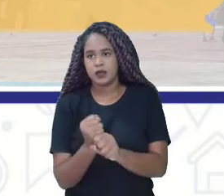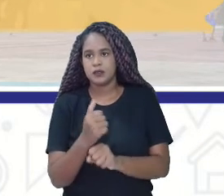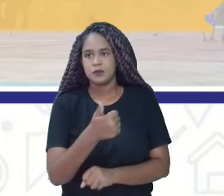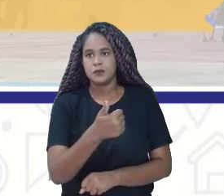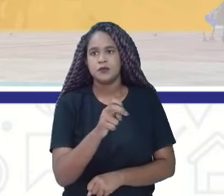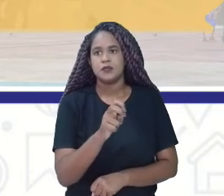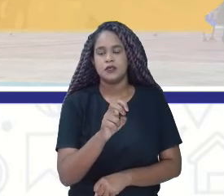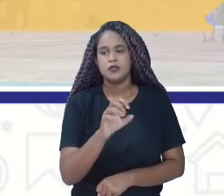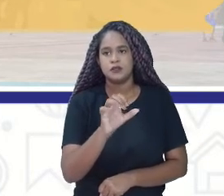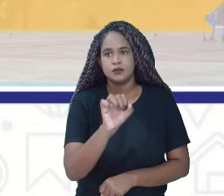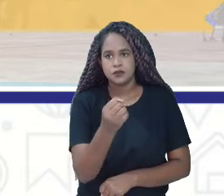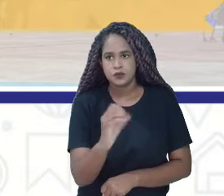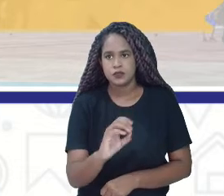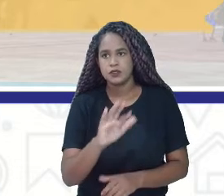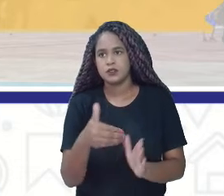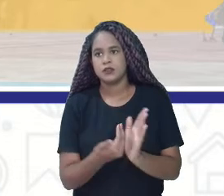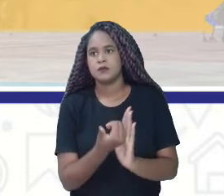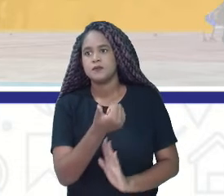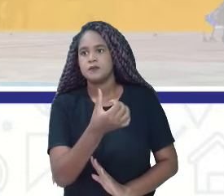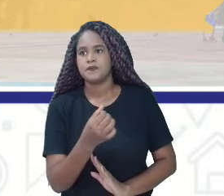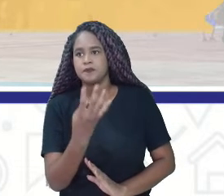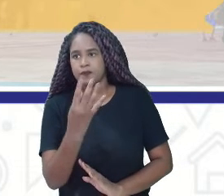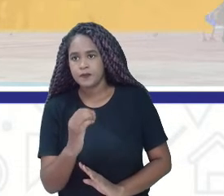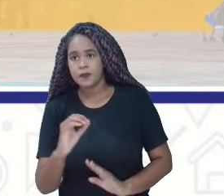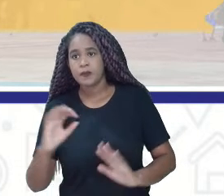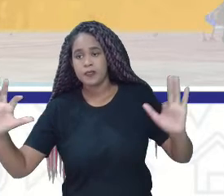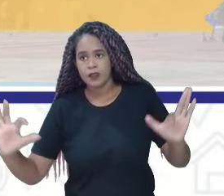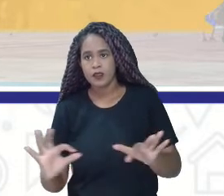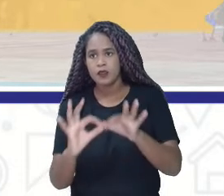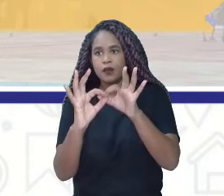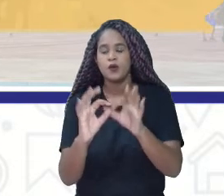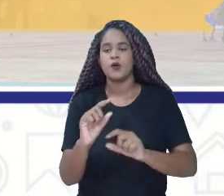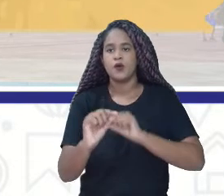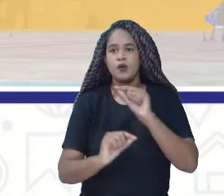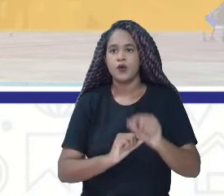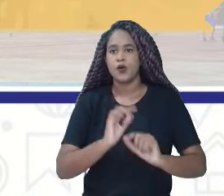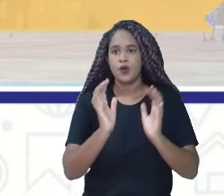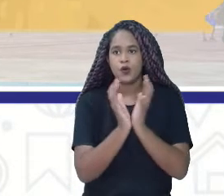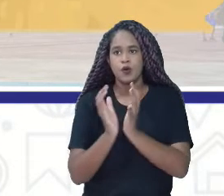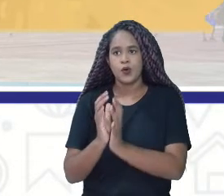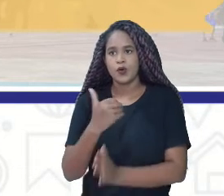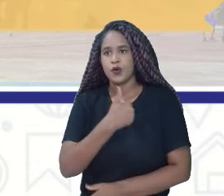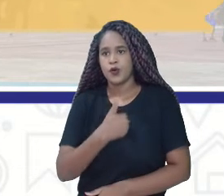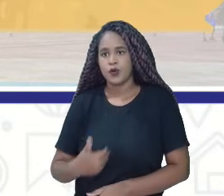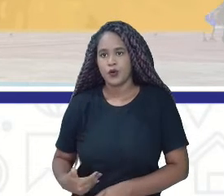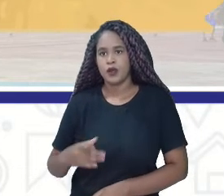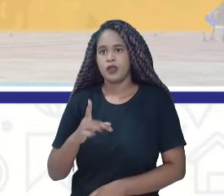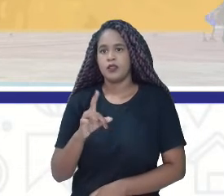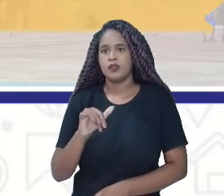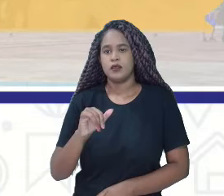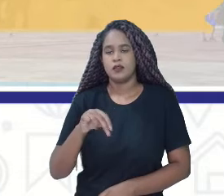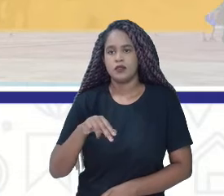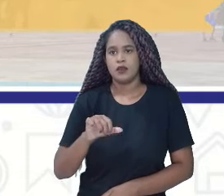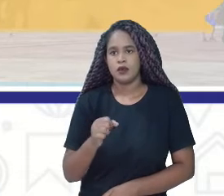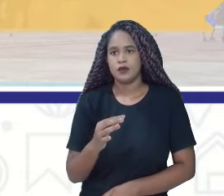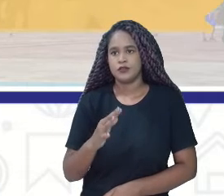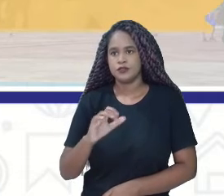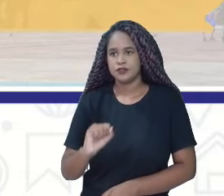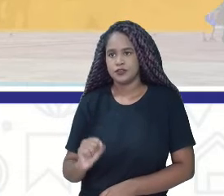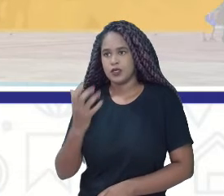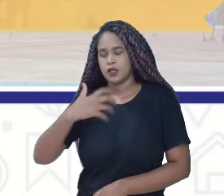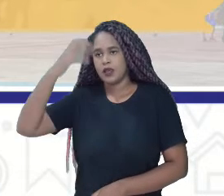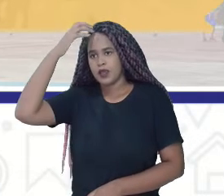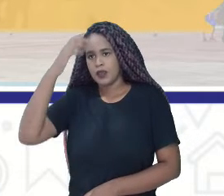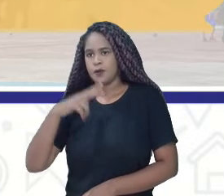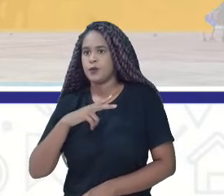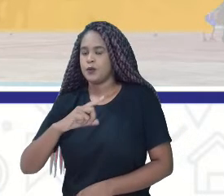1640 e que foi resultado da união das dinastias, né? A união dinástica aqui, ó, entre as monarquias de Portugal